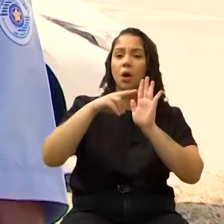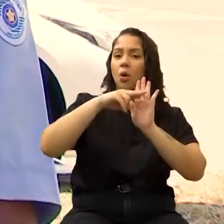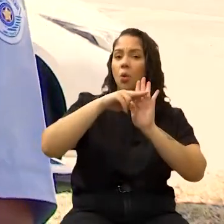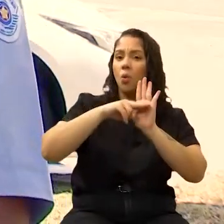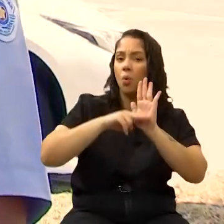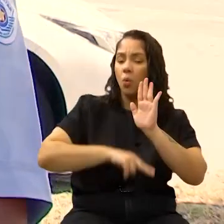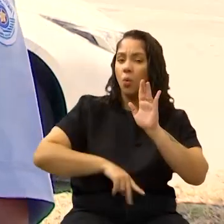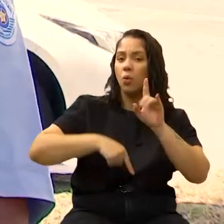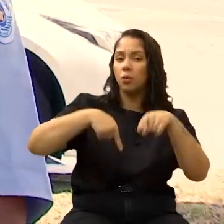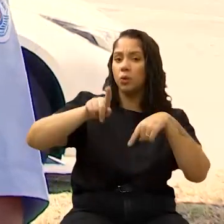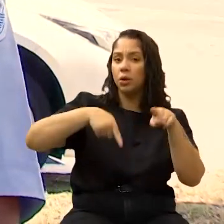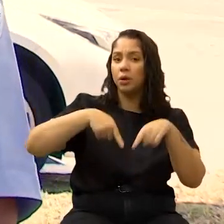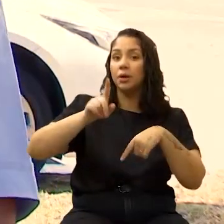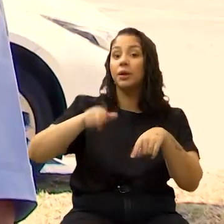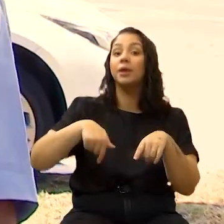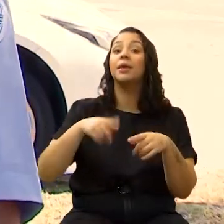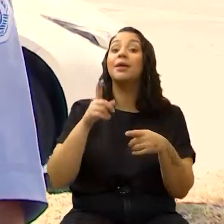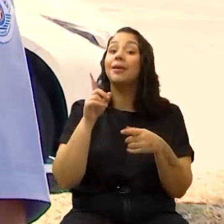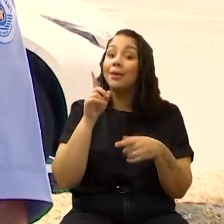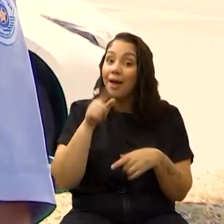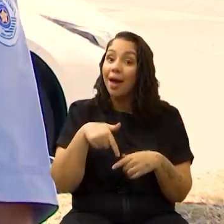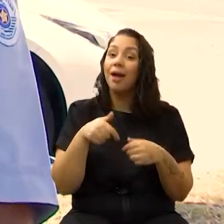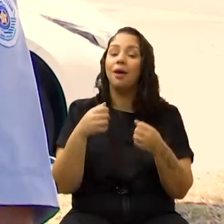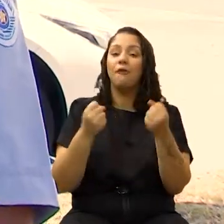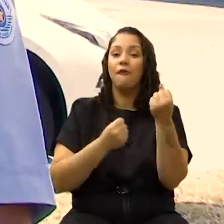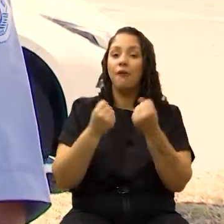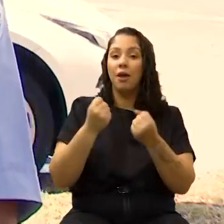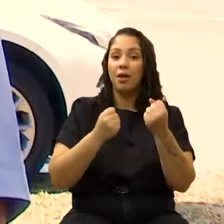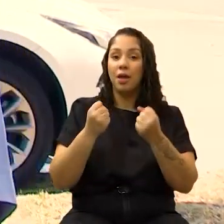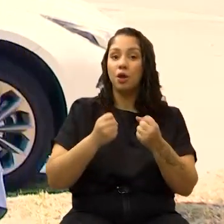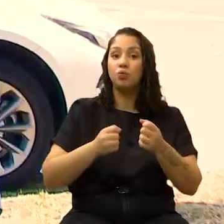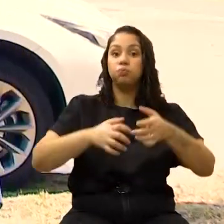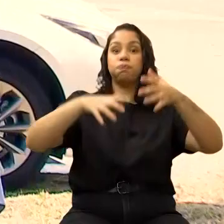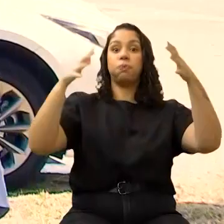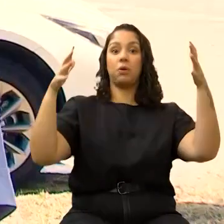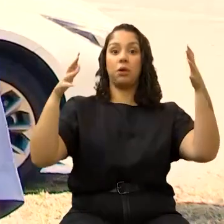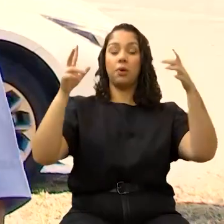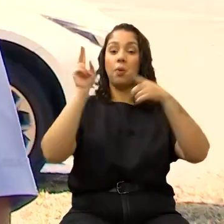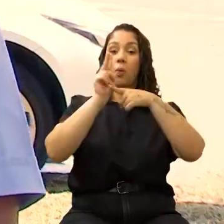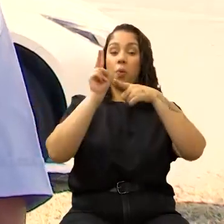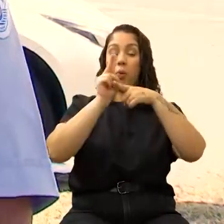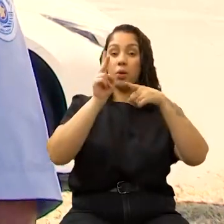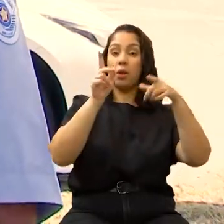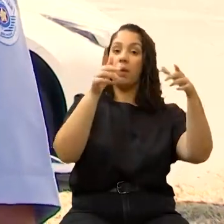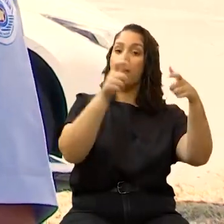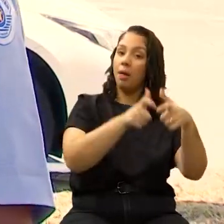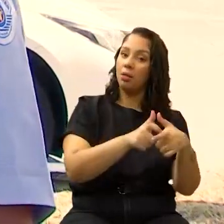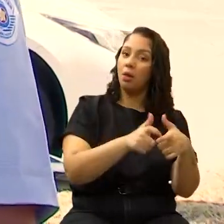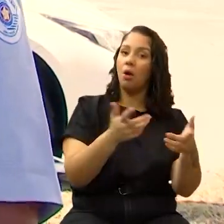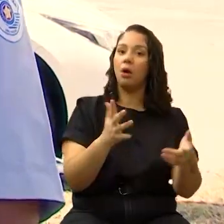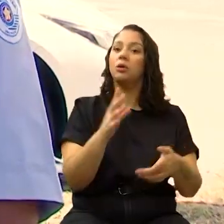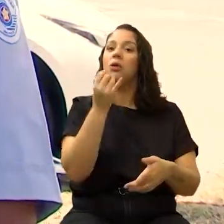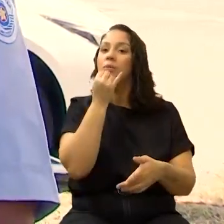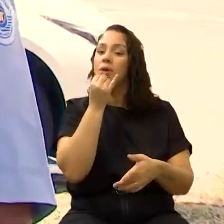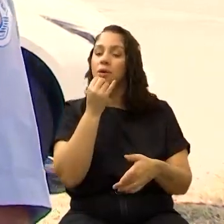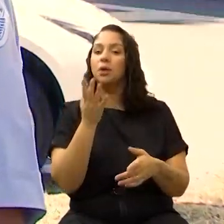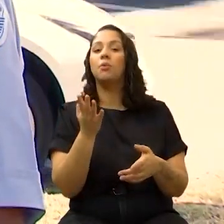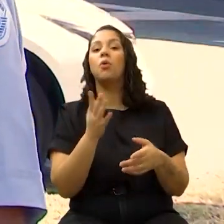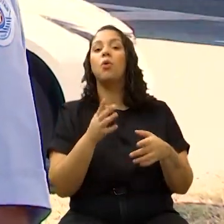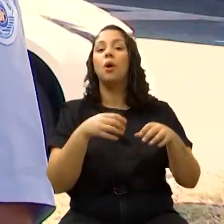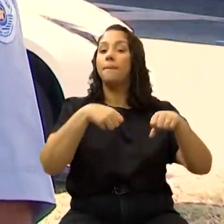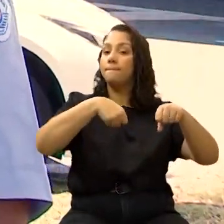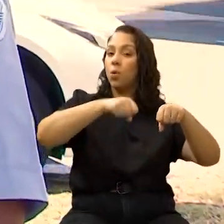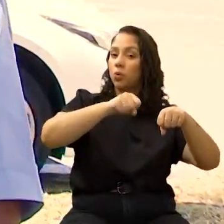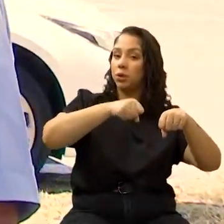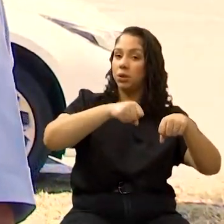uma norma, que os veículos maiores eles cuidam dos menores. Então aqui eu quero pontuar a questão do pedestre, do ciclista